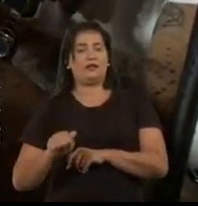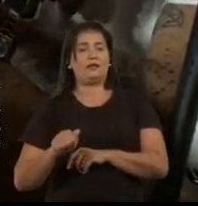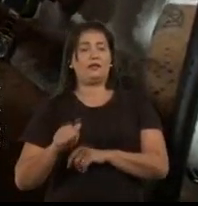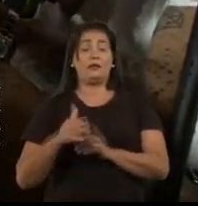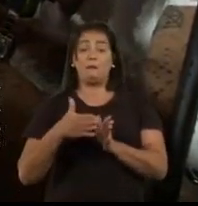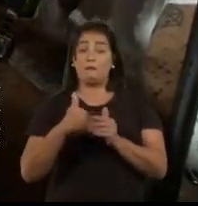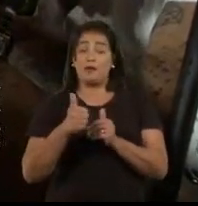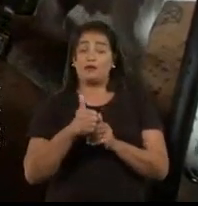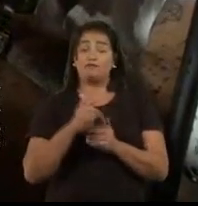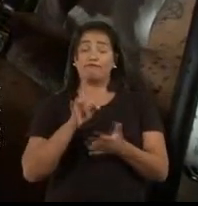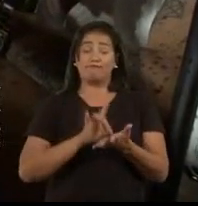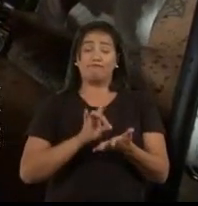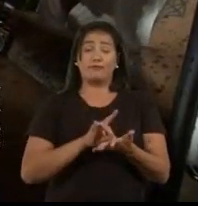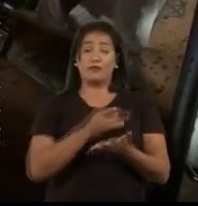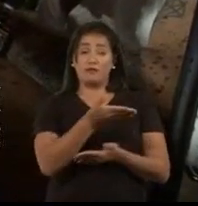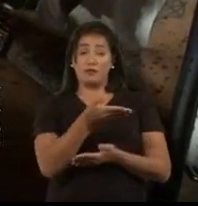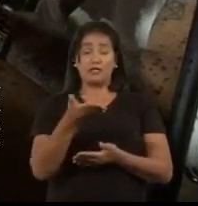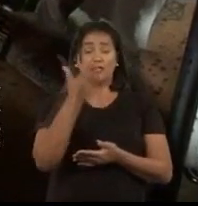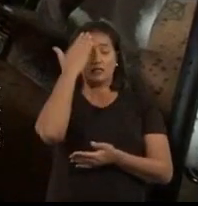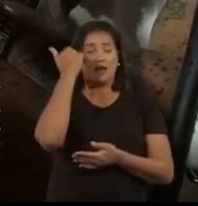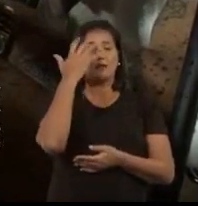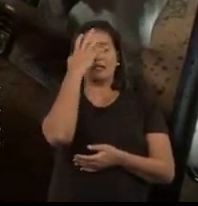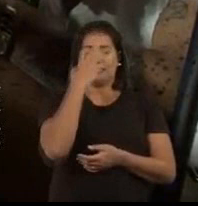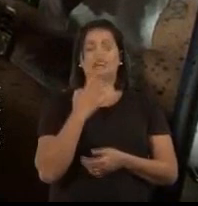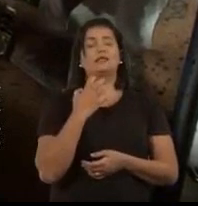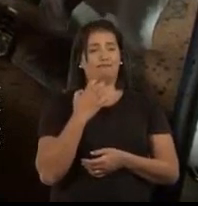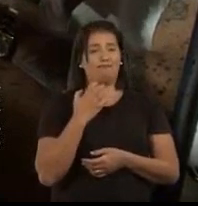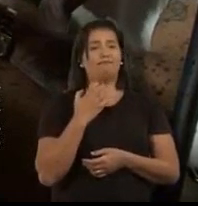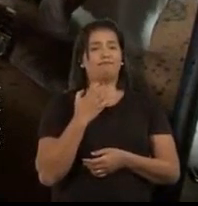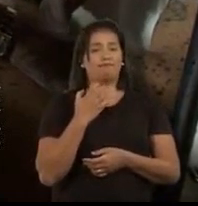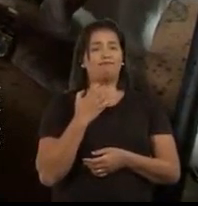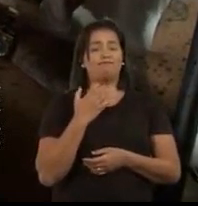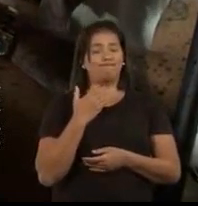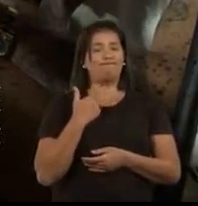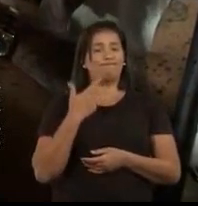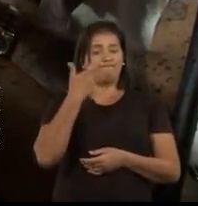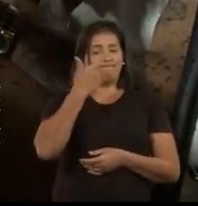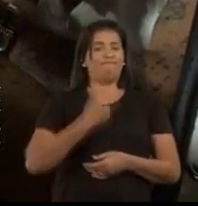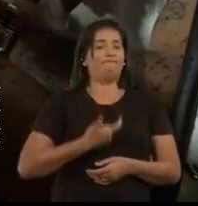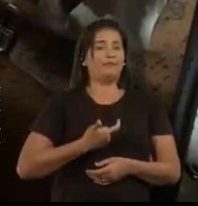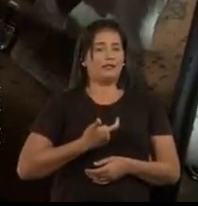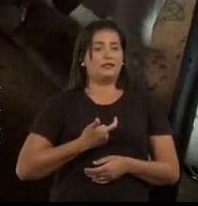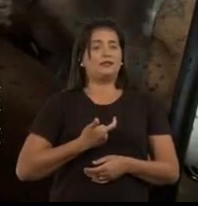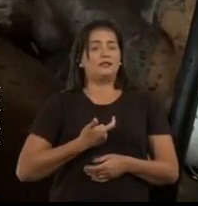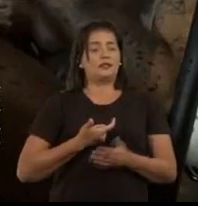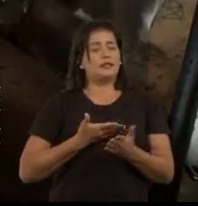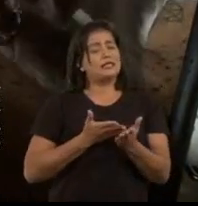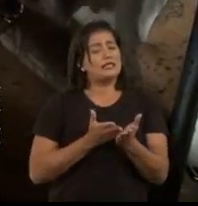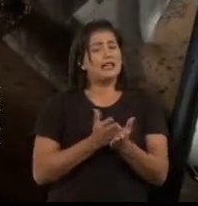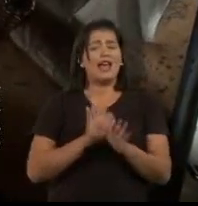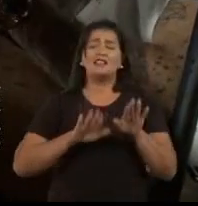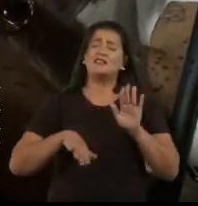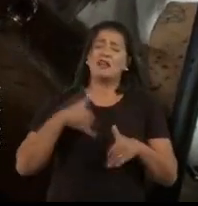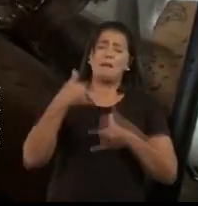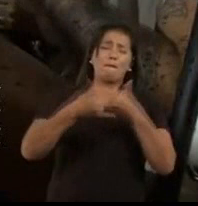muito decoração aqui você sabe da seriedade que eu que eu trato as coisas do jeito que eu sou certa às vezes eu